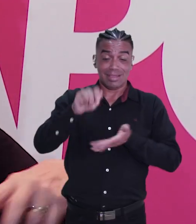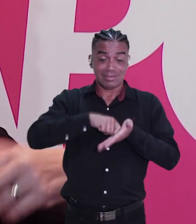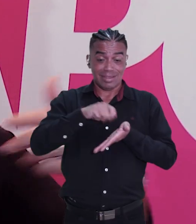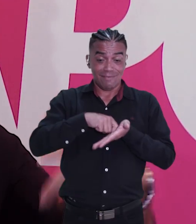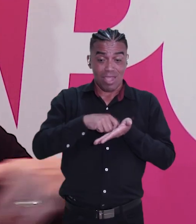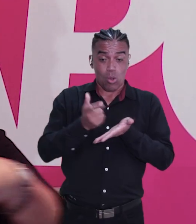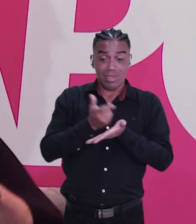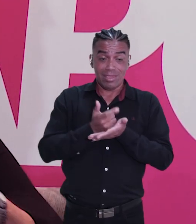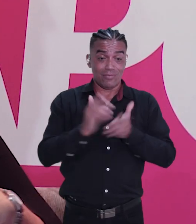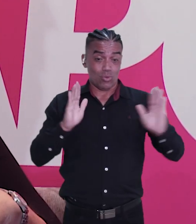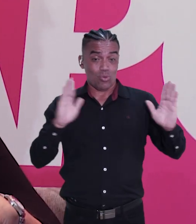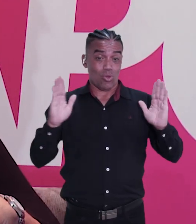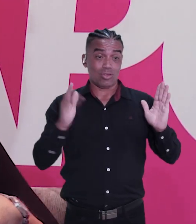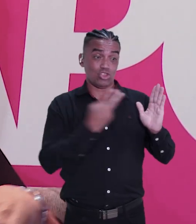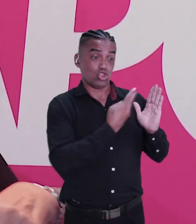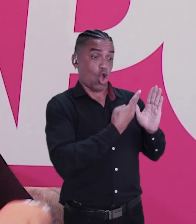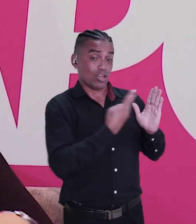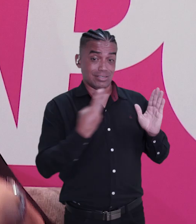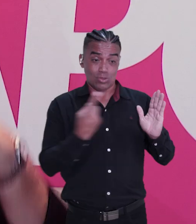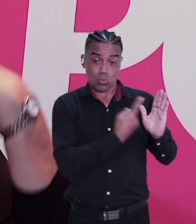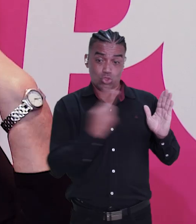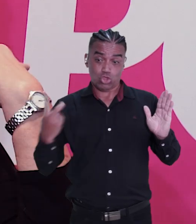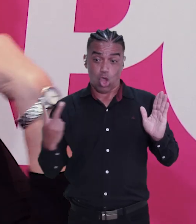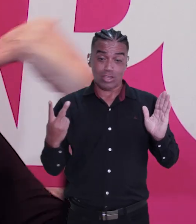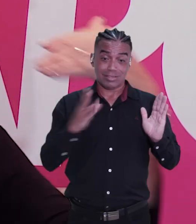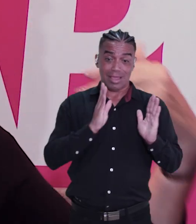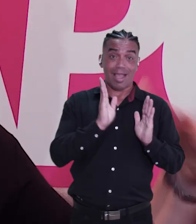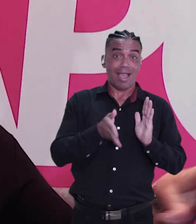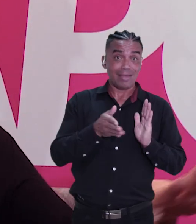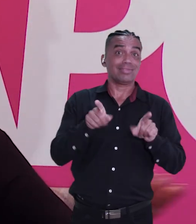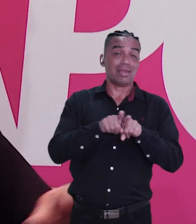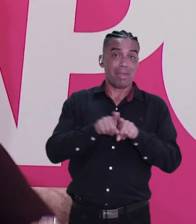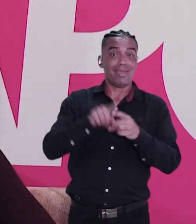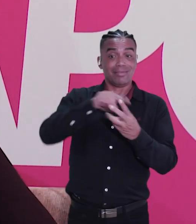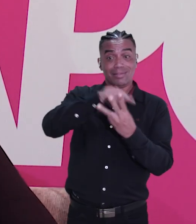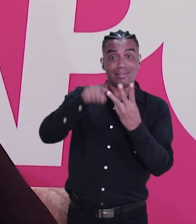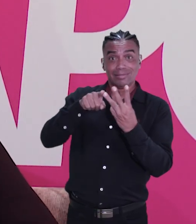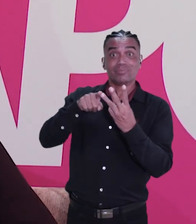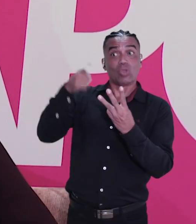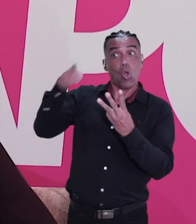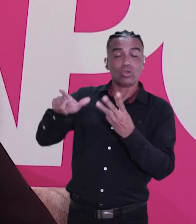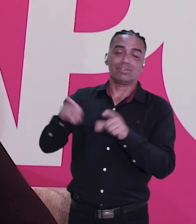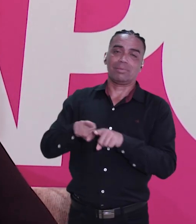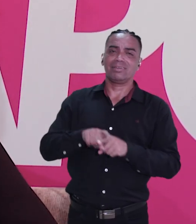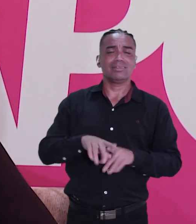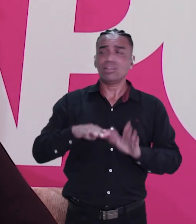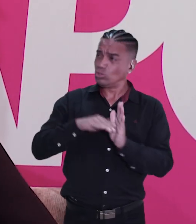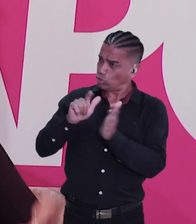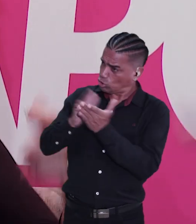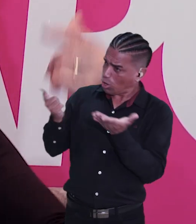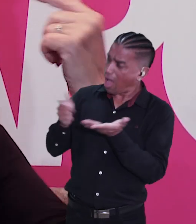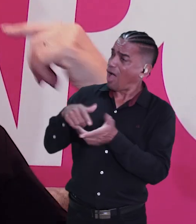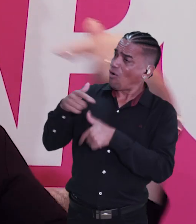escreveu enquanto ele estava fazendo Trincheira Tropical, assim como outros 3 que ele fez também. Ele trabalhava em jornal, que ele fazia